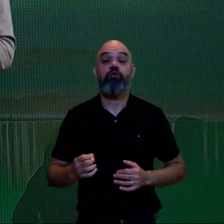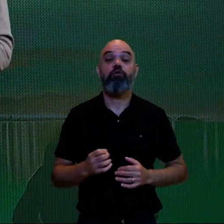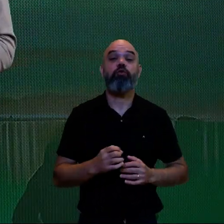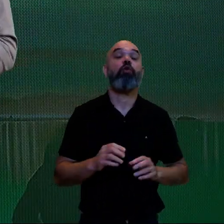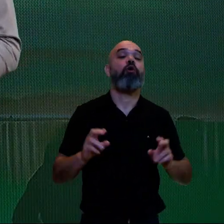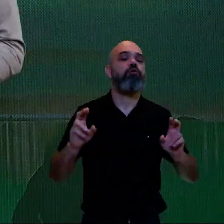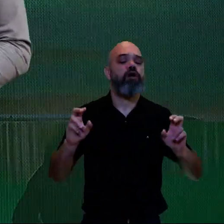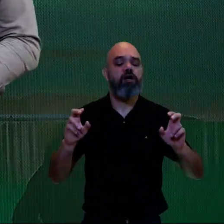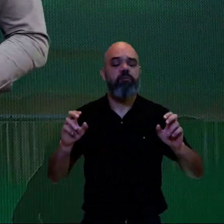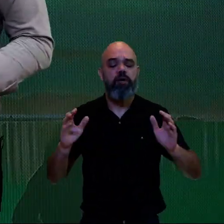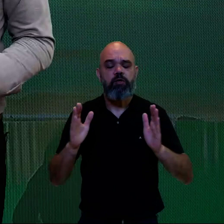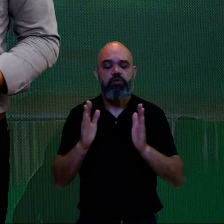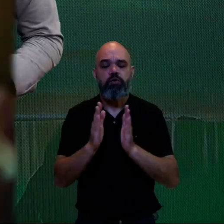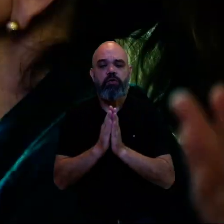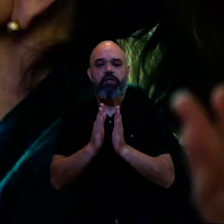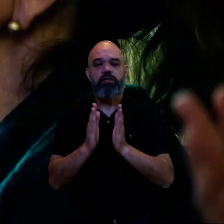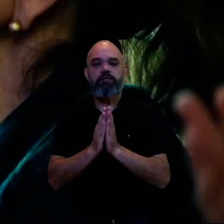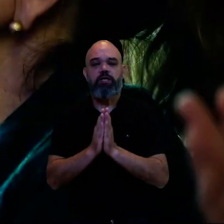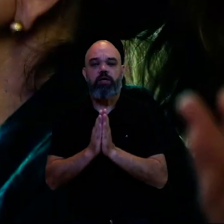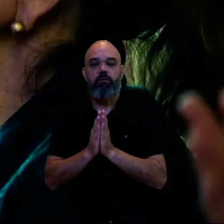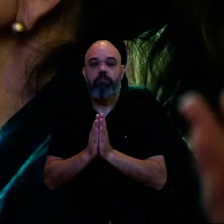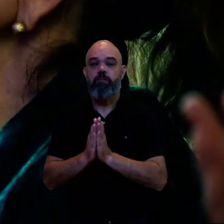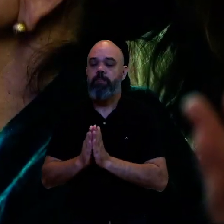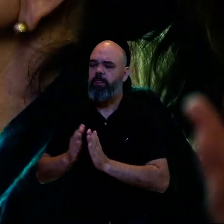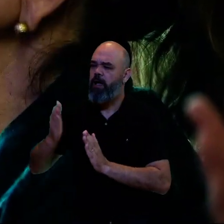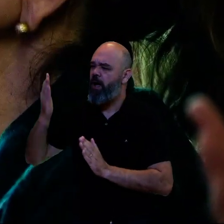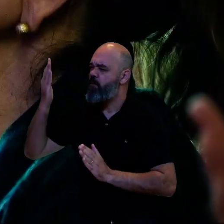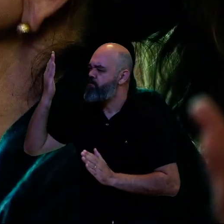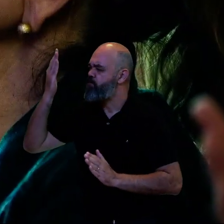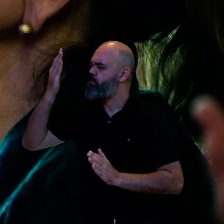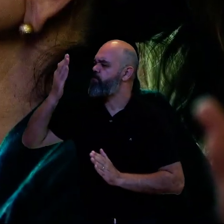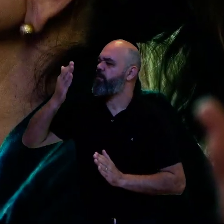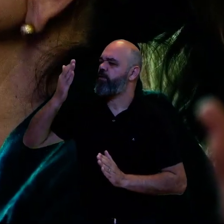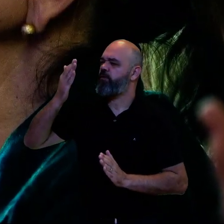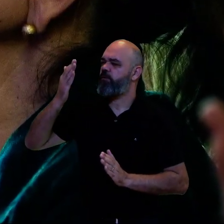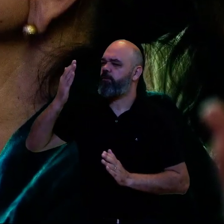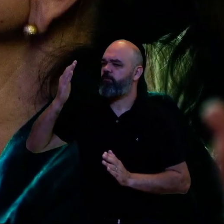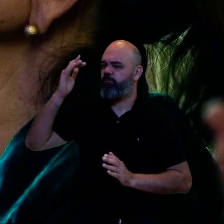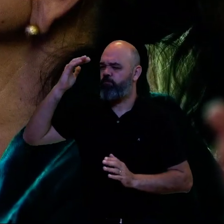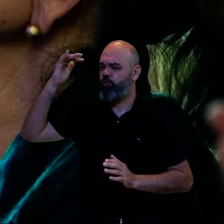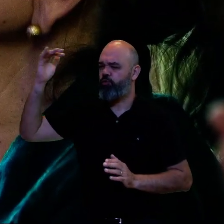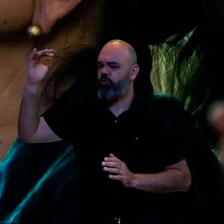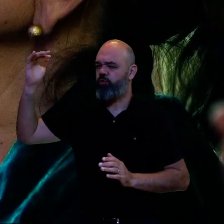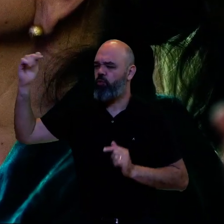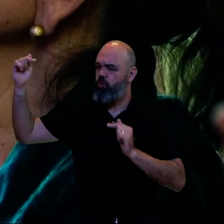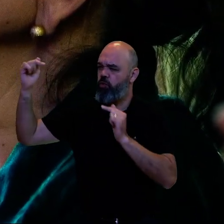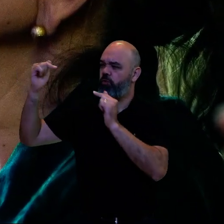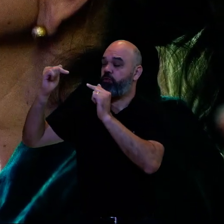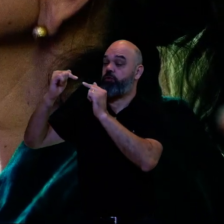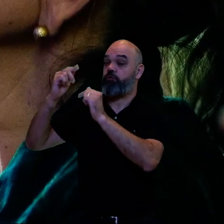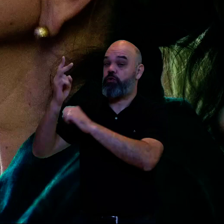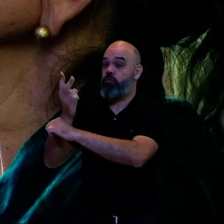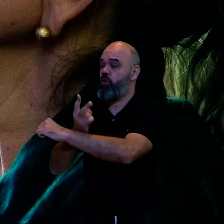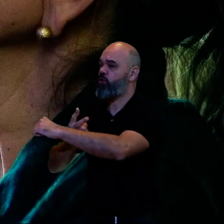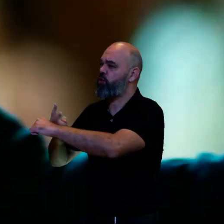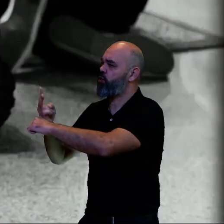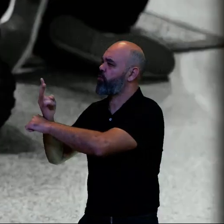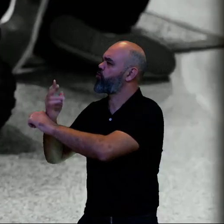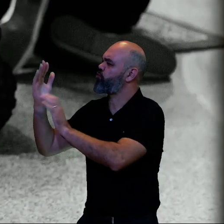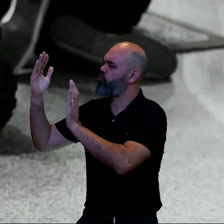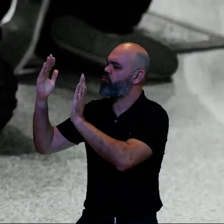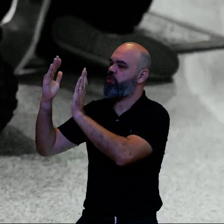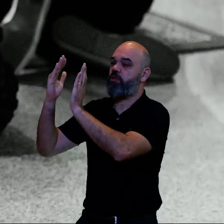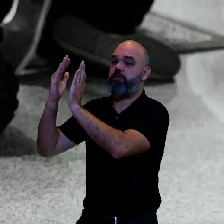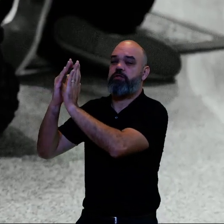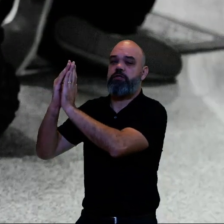de oração deste ano, A Presença. Esse é o nosso sonho, nosso objetivo, que você possa buscar a presença do Deus Criador